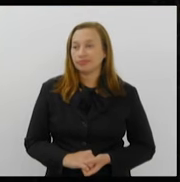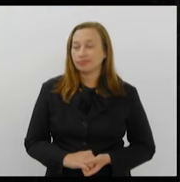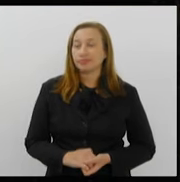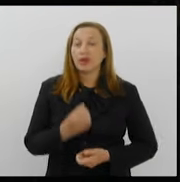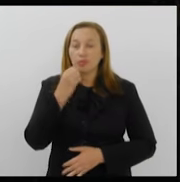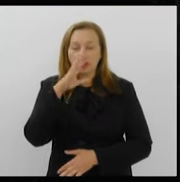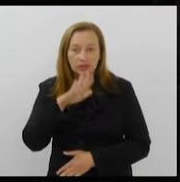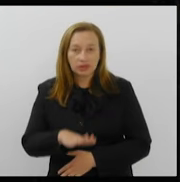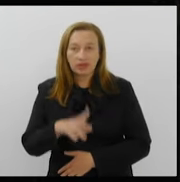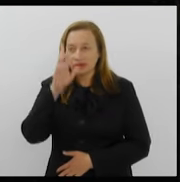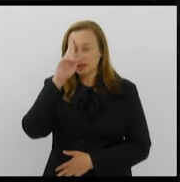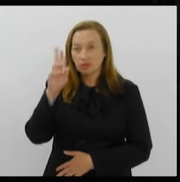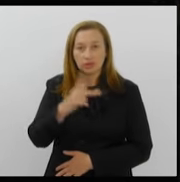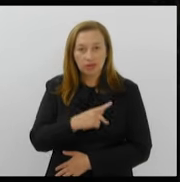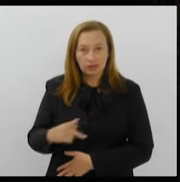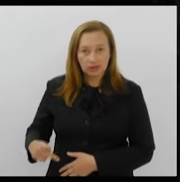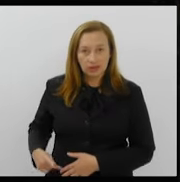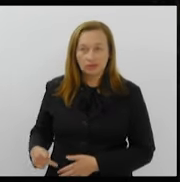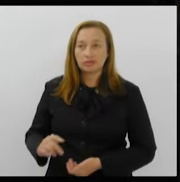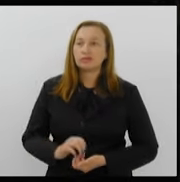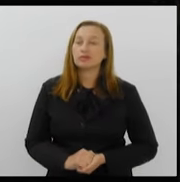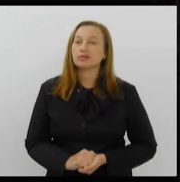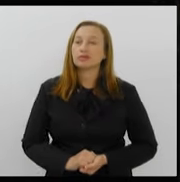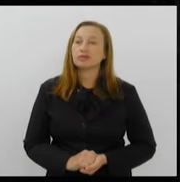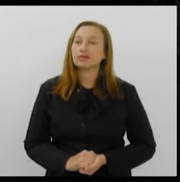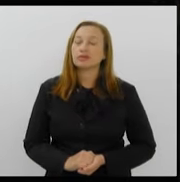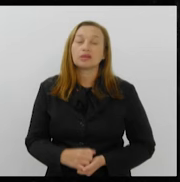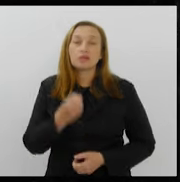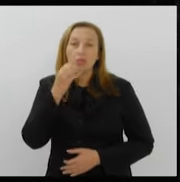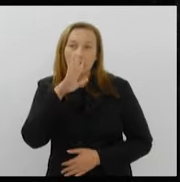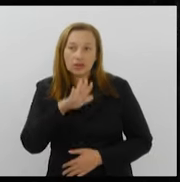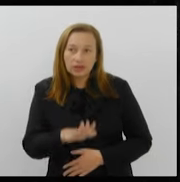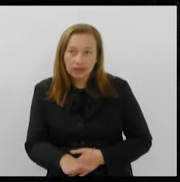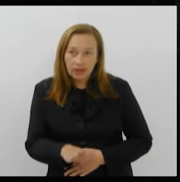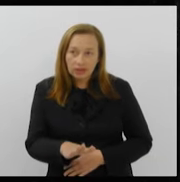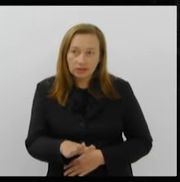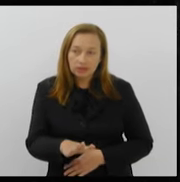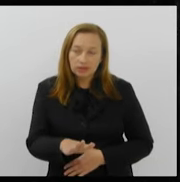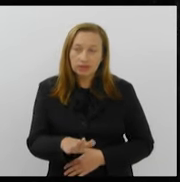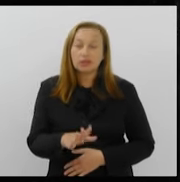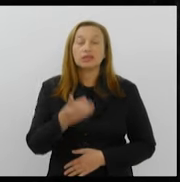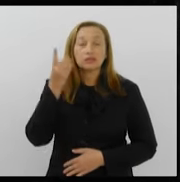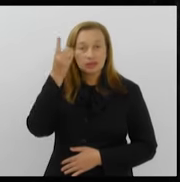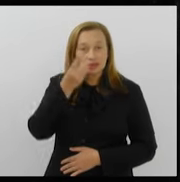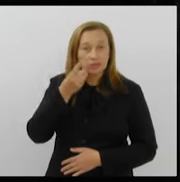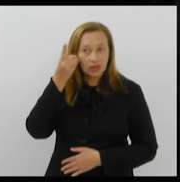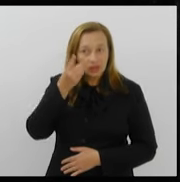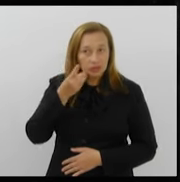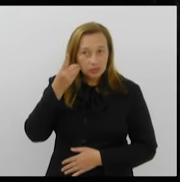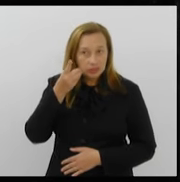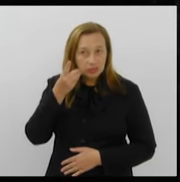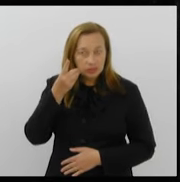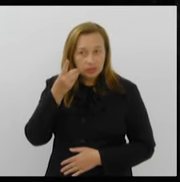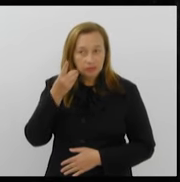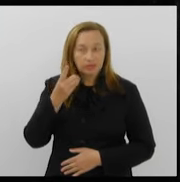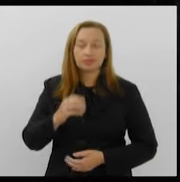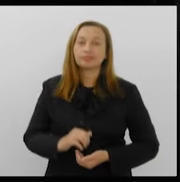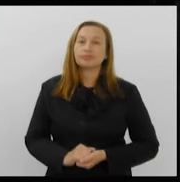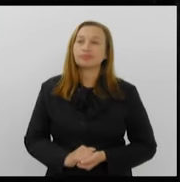Boa tarde, senhor presidente. Boa tarde, senhoras e senhores deputadas e